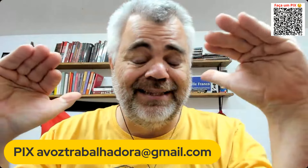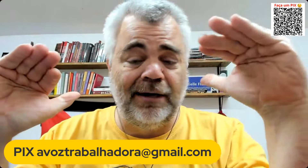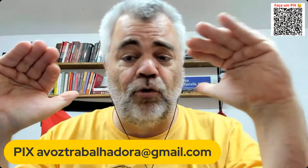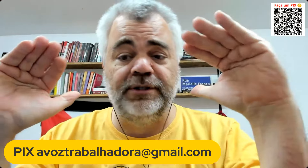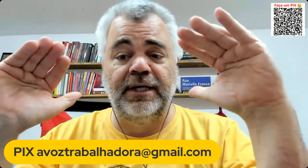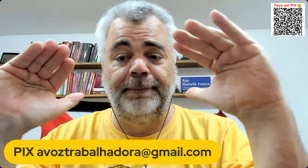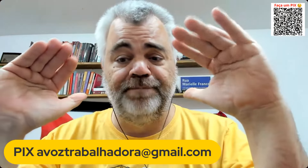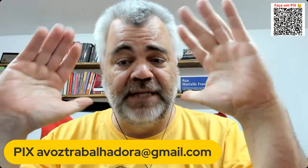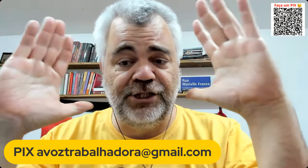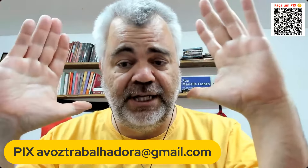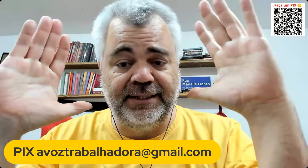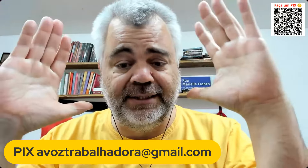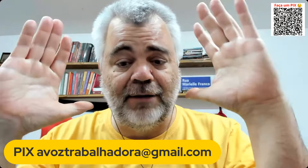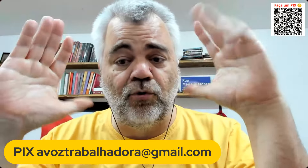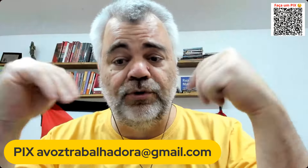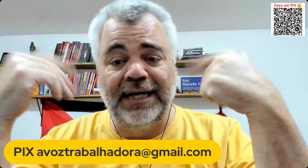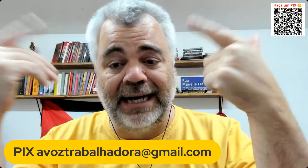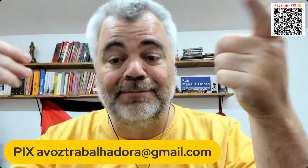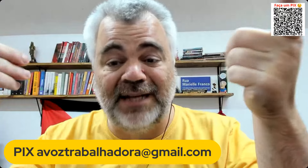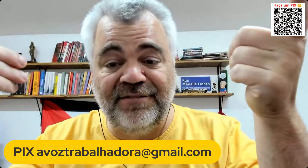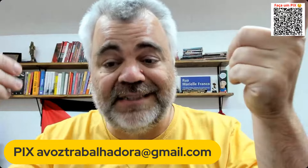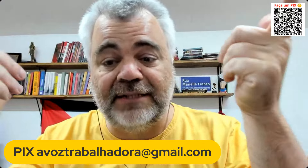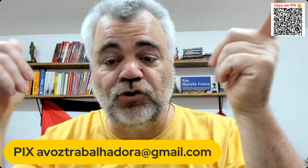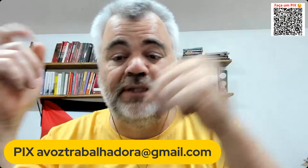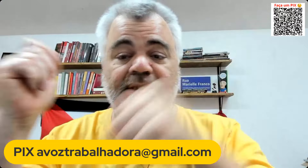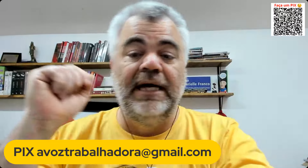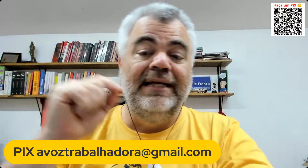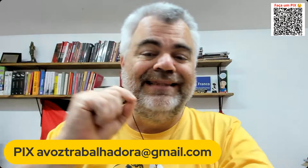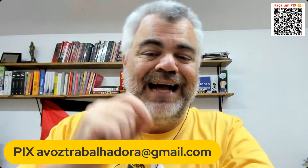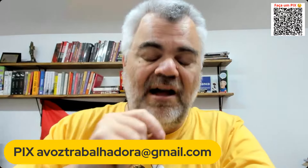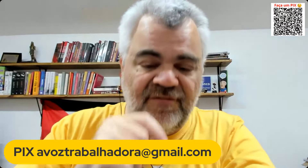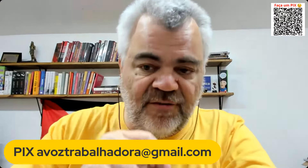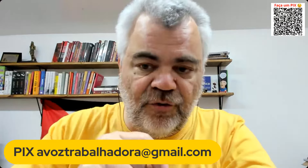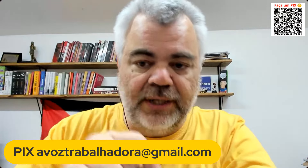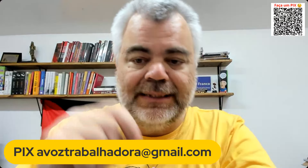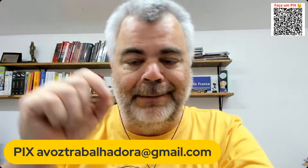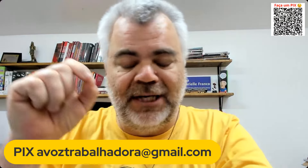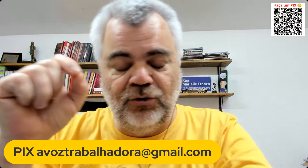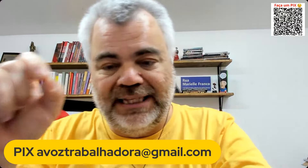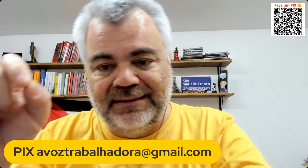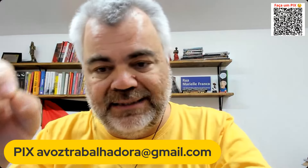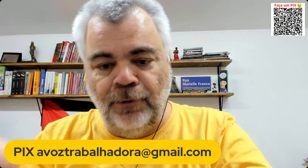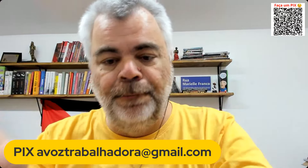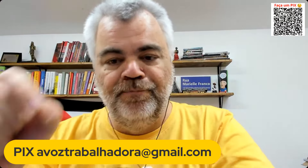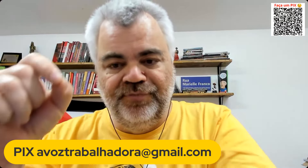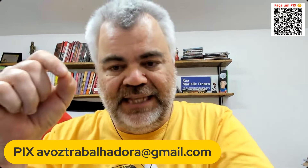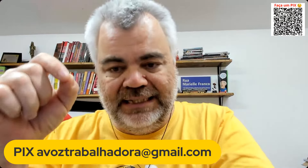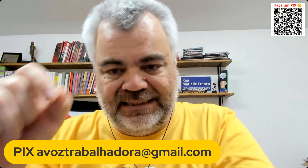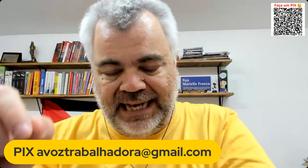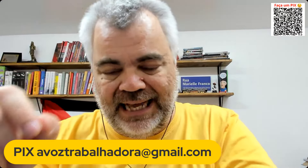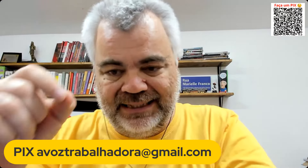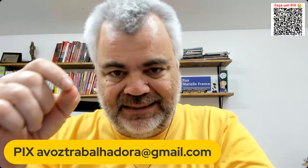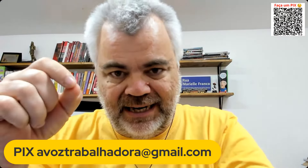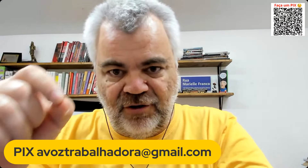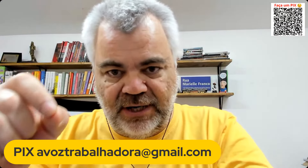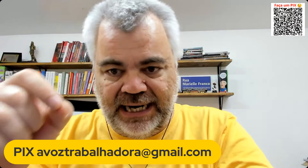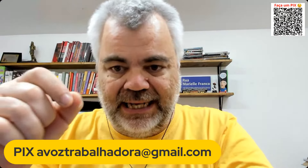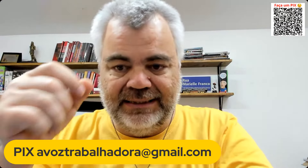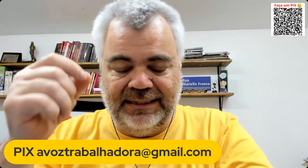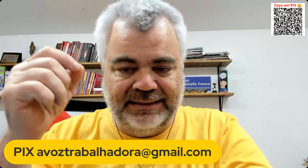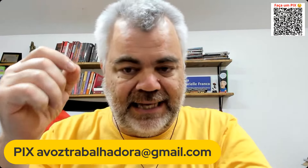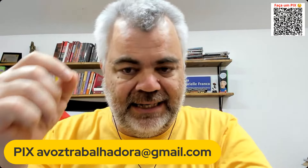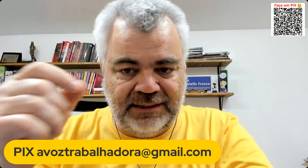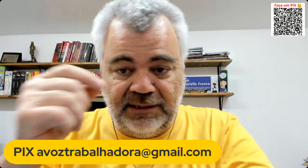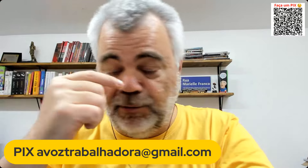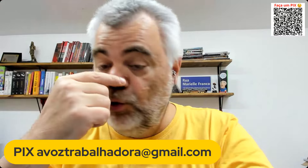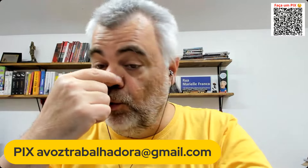a direita está contra, né? A direita está contra as manifestações, está a favor da manutenção da escala